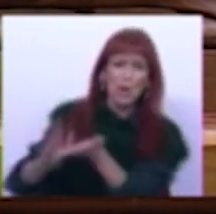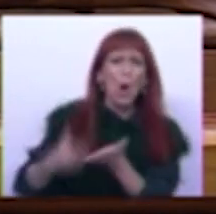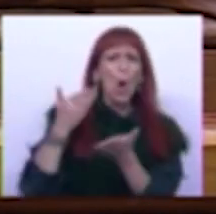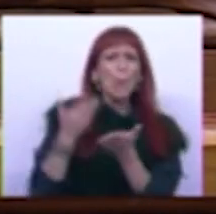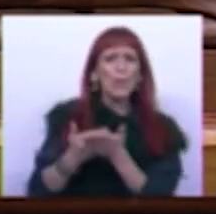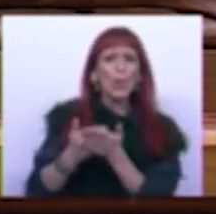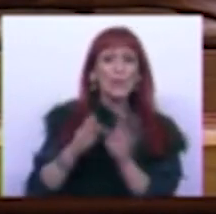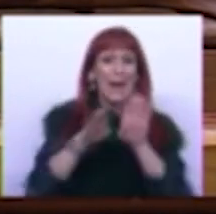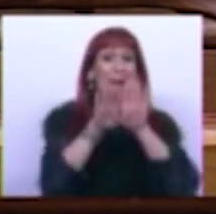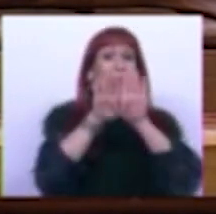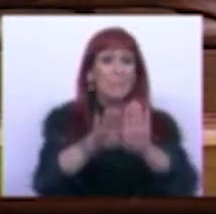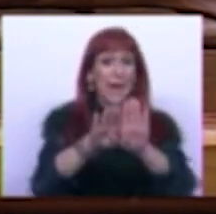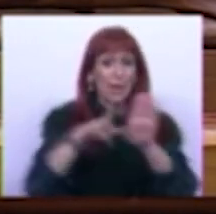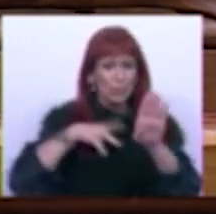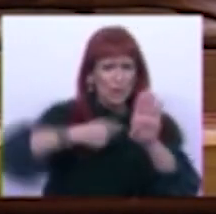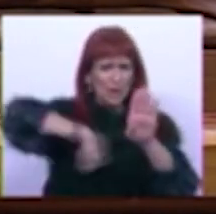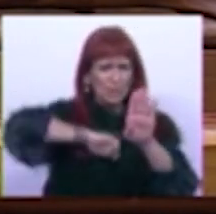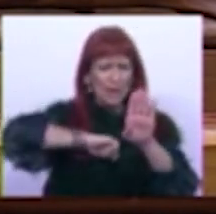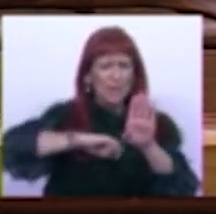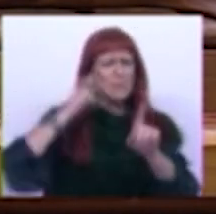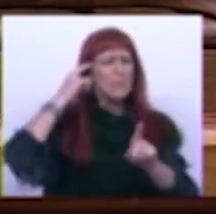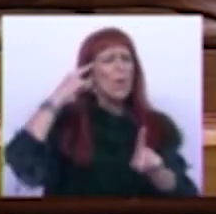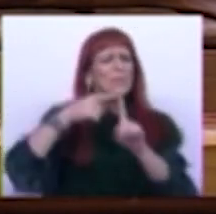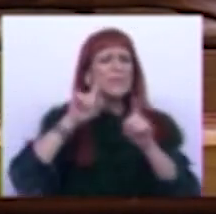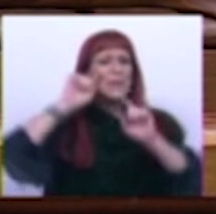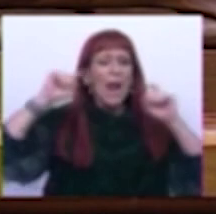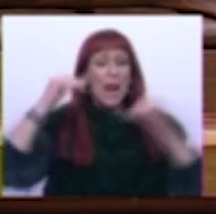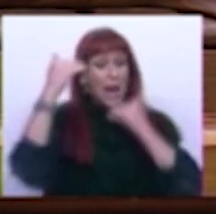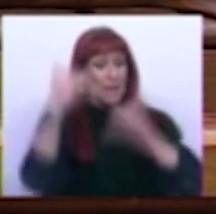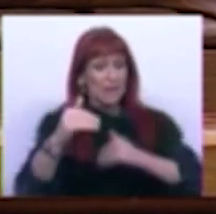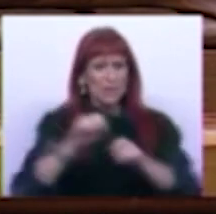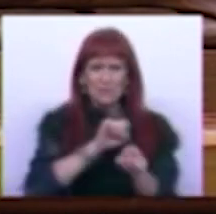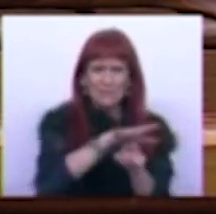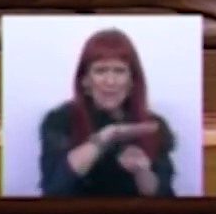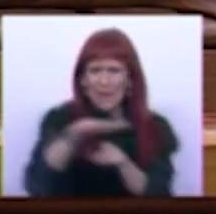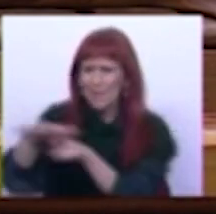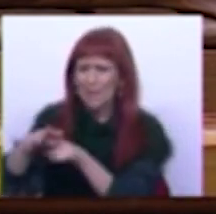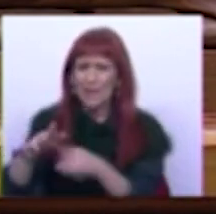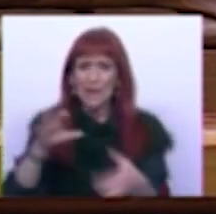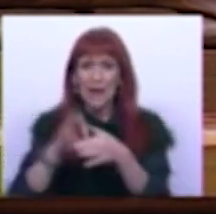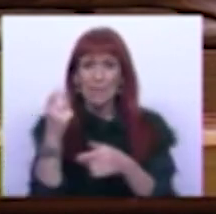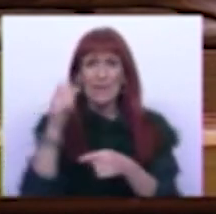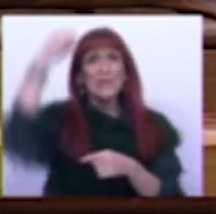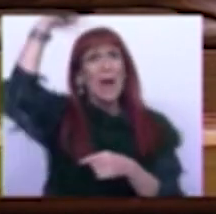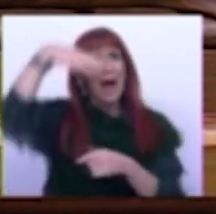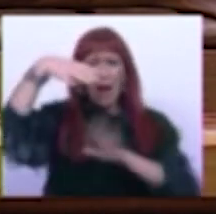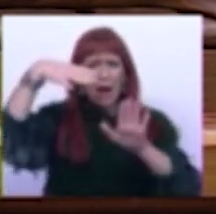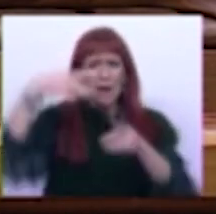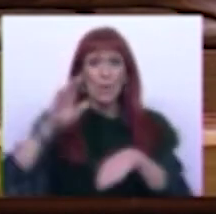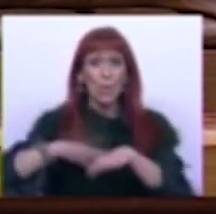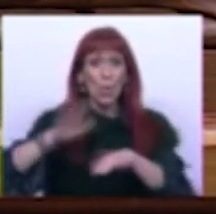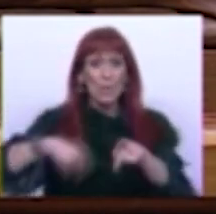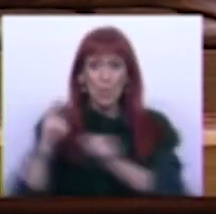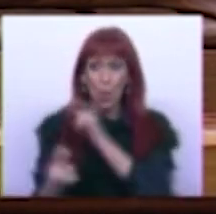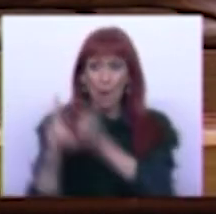proposta ibérica que procura limitar o contágio dos preços da eletricidade por via